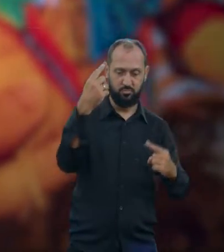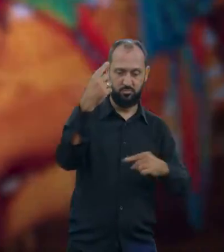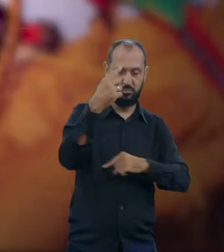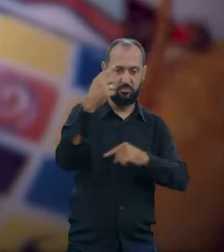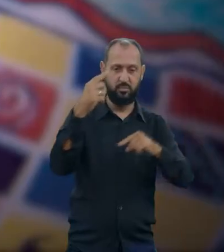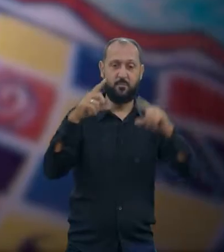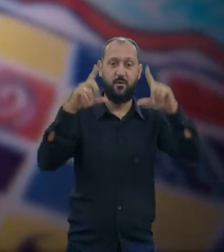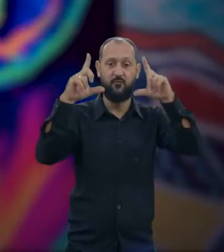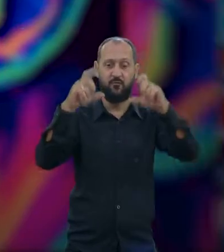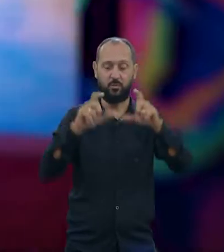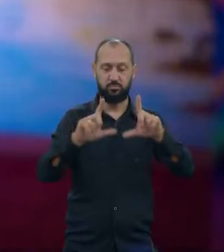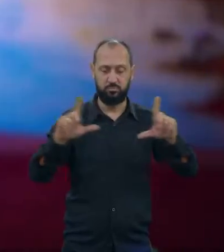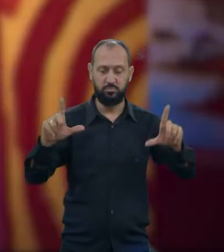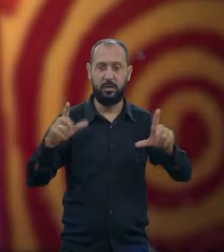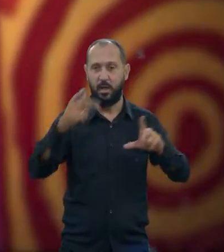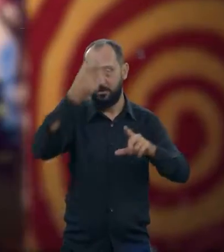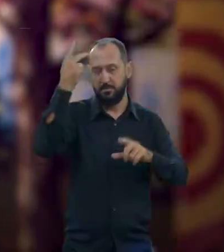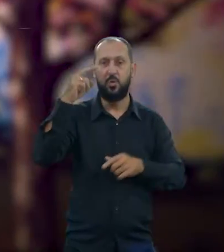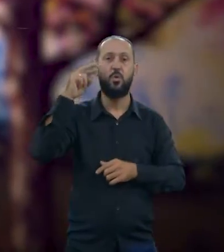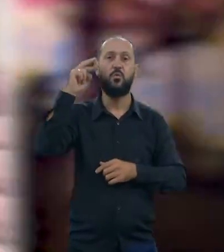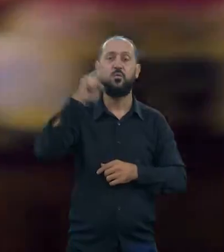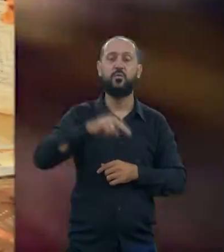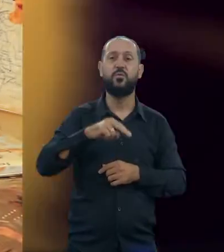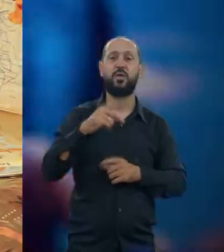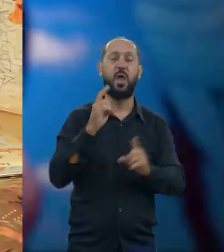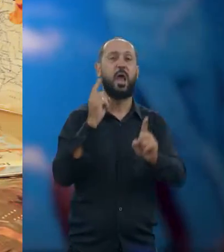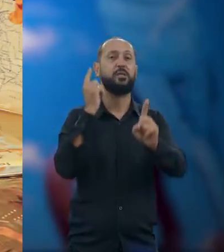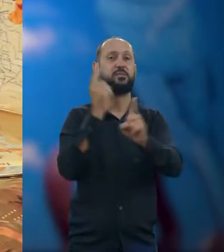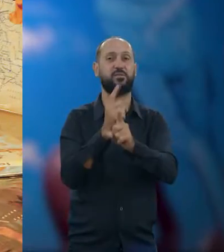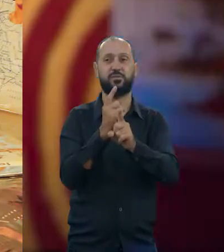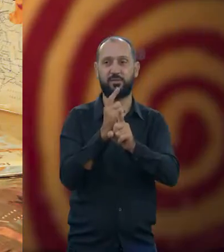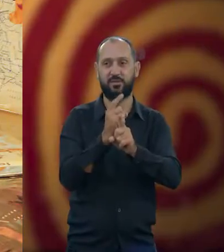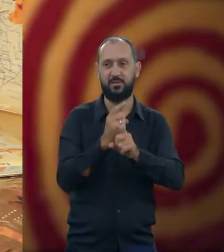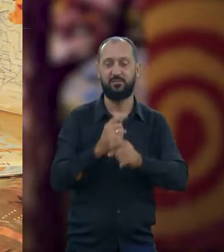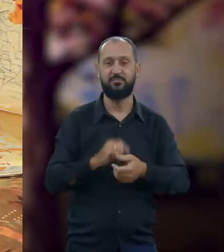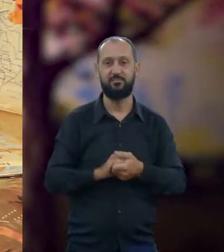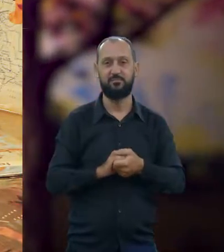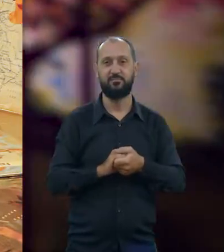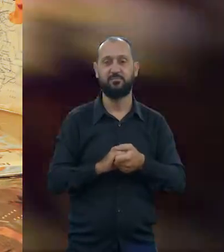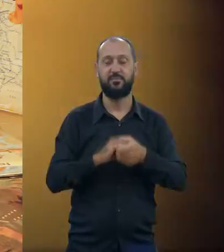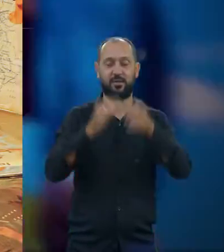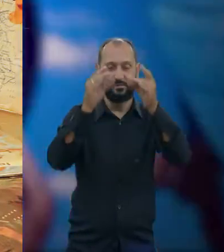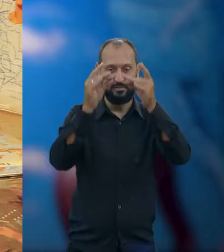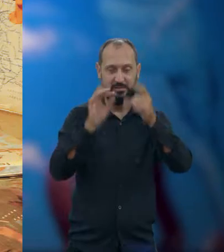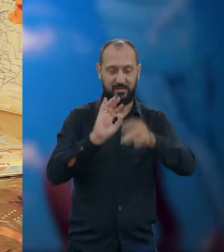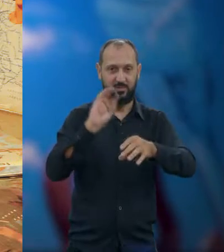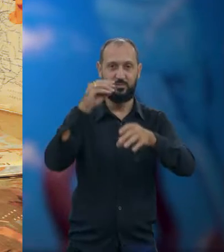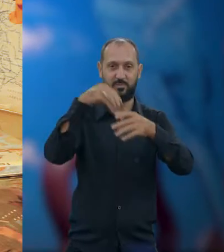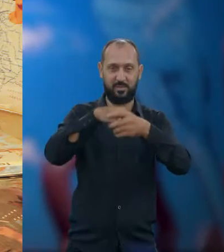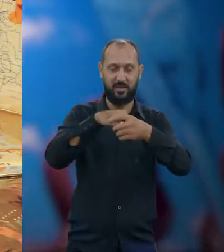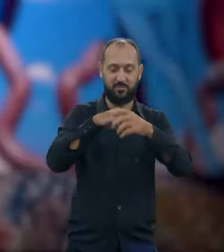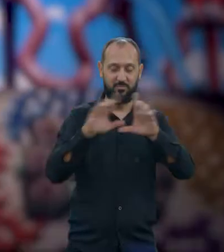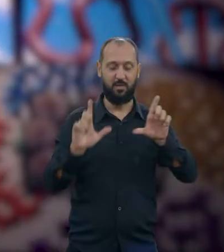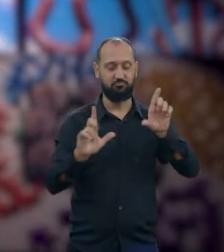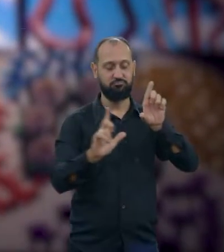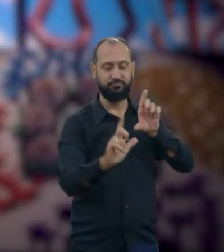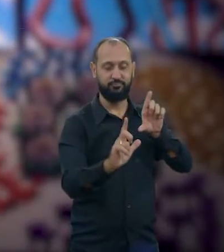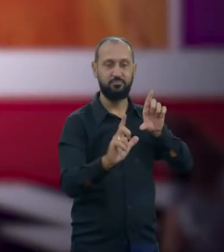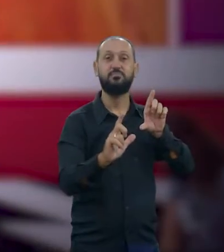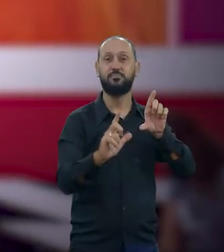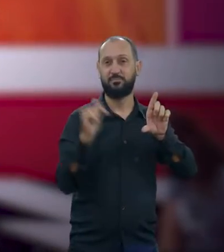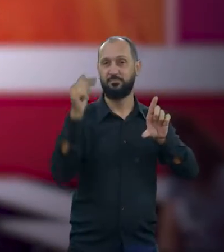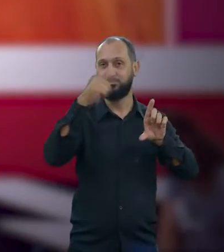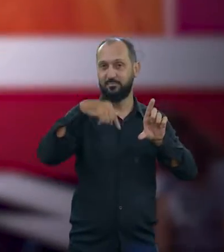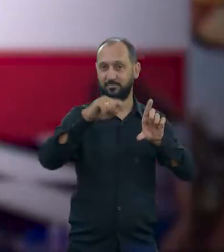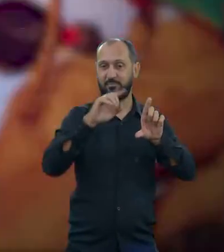centímetros, uma foto grande, que as pessoas possam identificar todos os componentes dessa